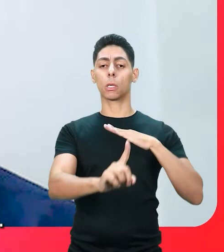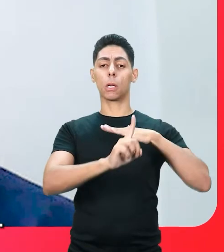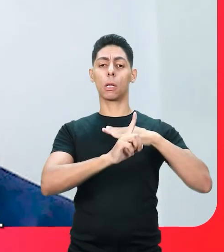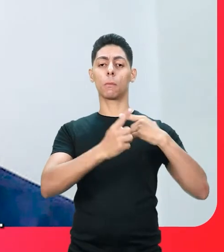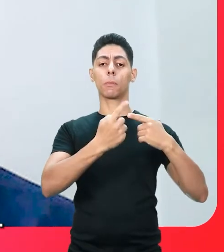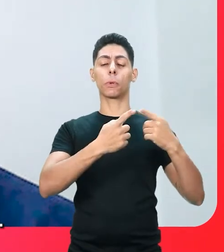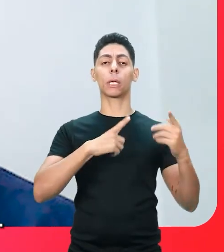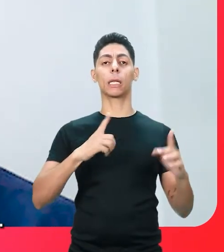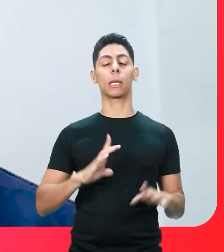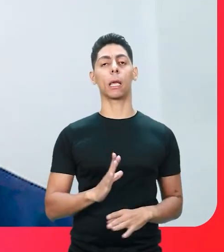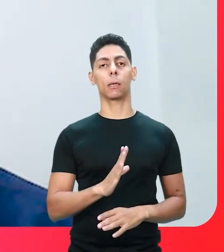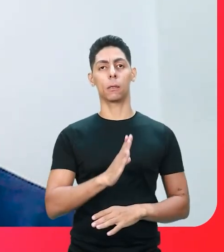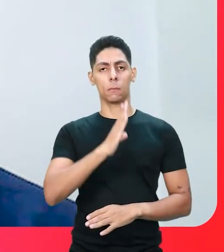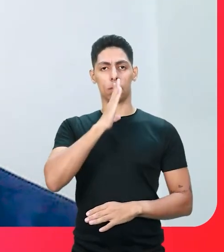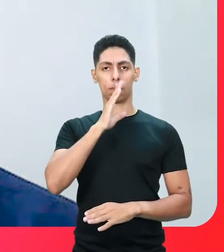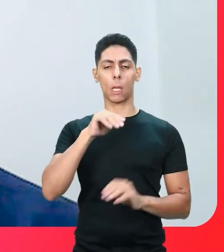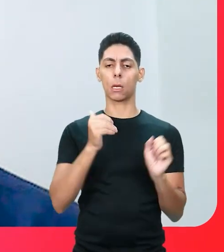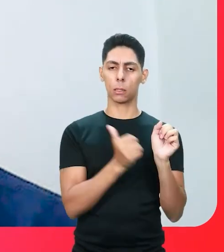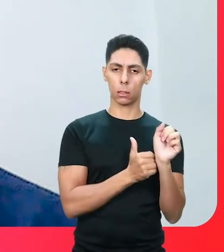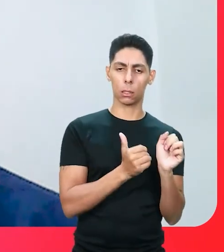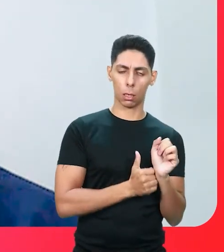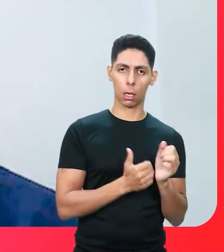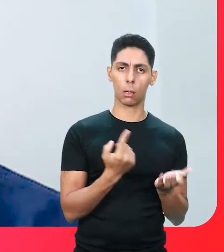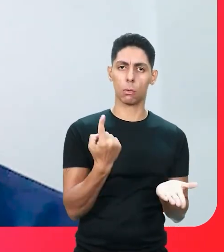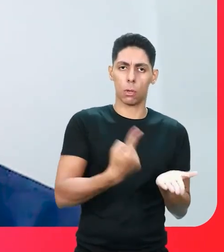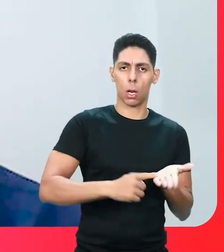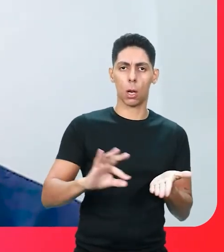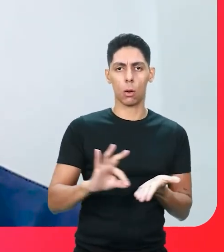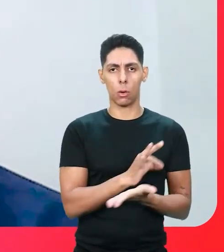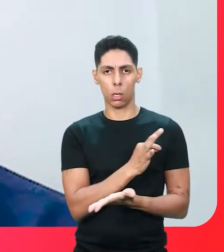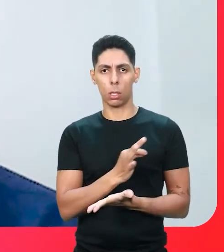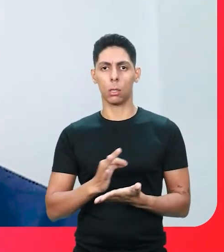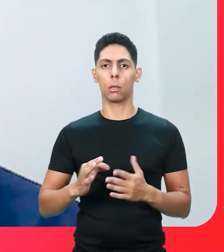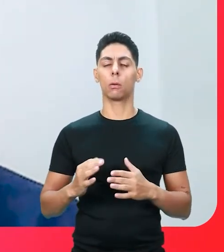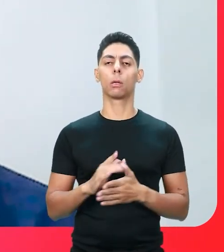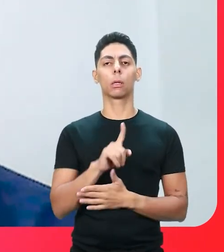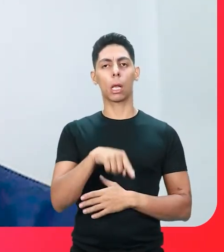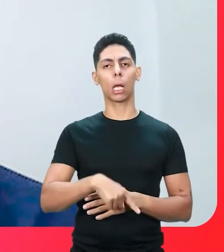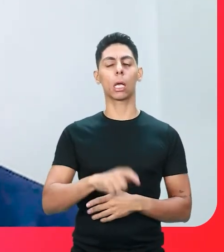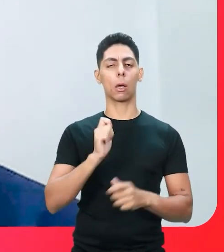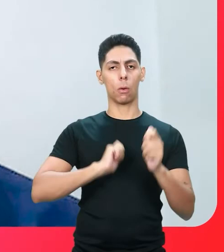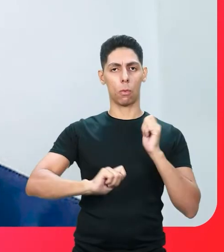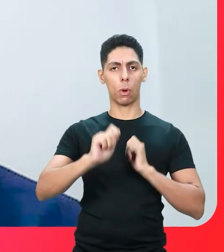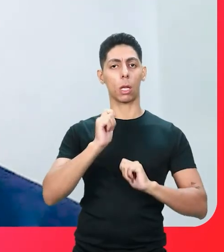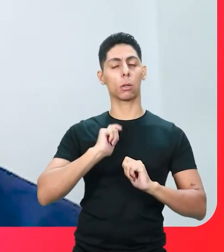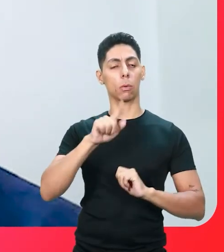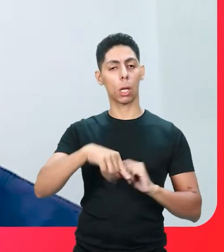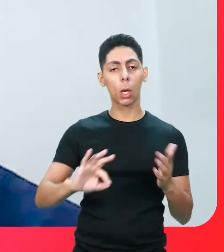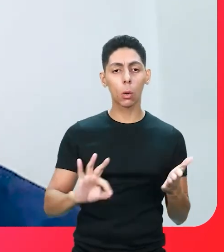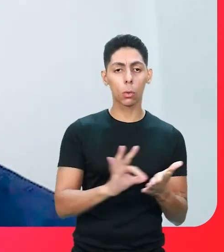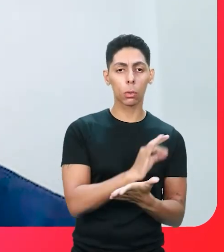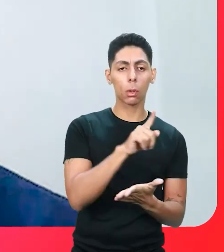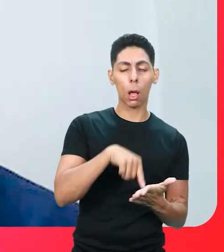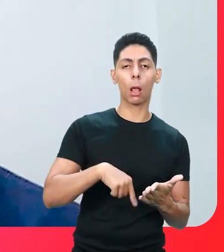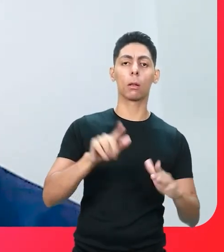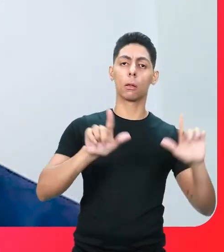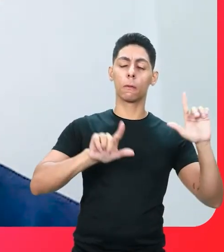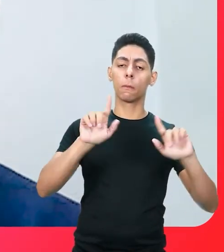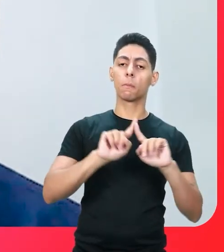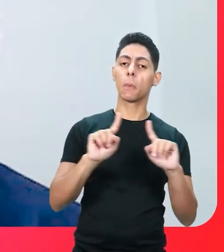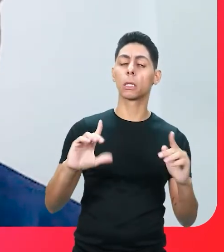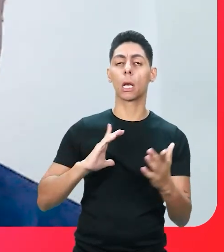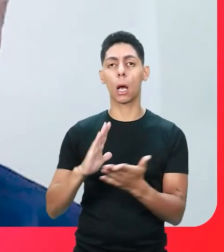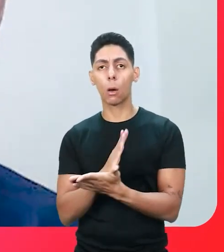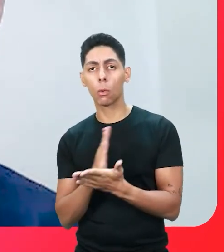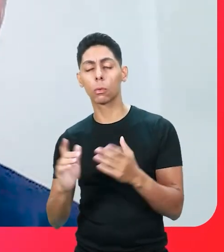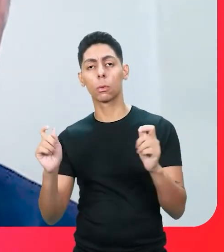tenho um pacto de confidencialidade, inclusive contratual. Inclusive com um ator famoso da TV Globo, tem um pacto contratual de confidencialidade. Mas alguns eu